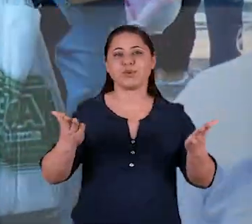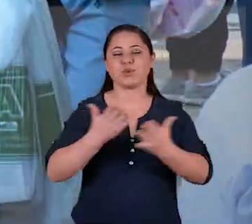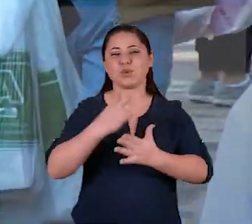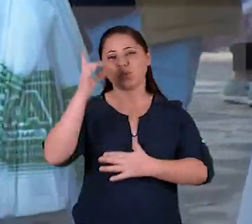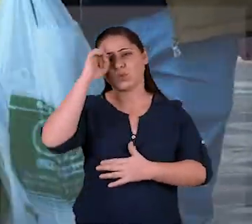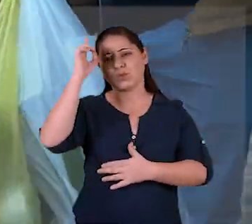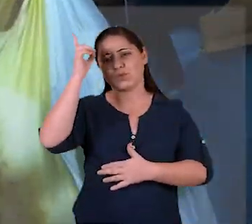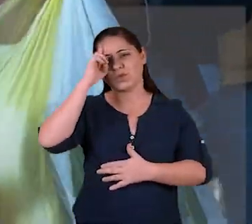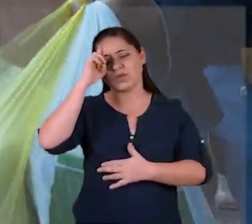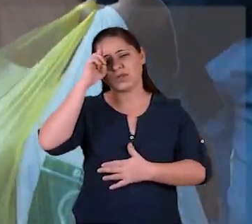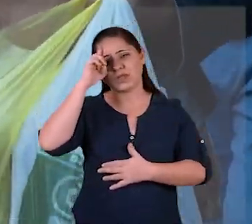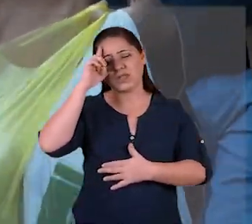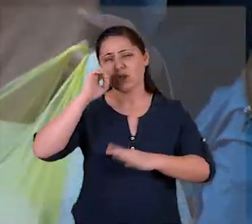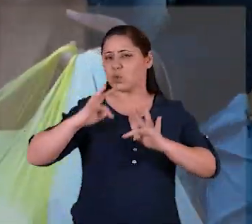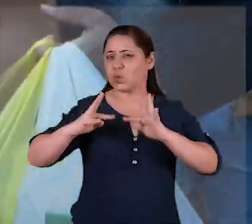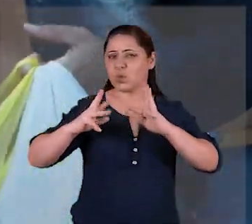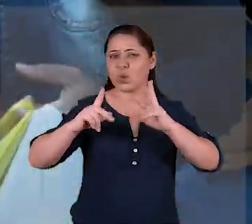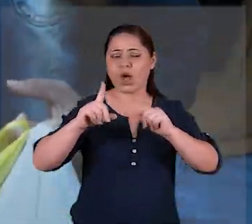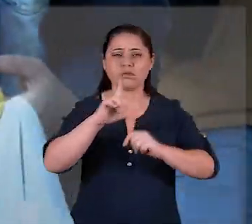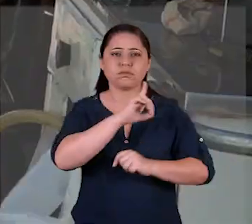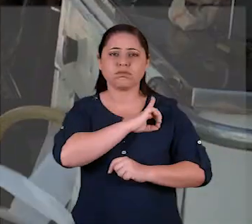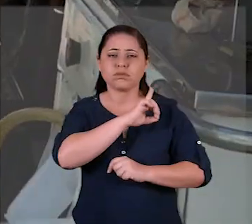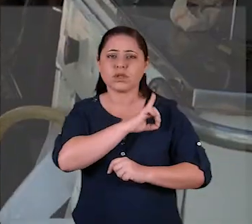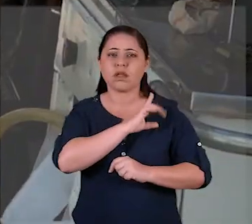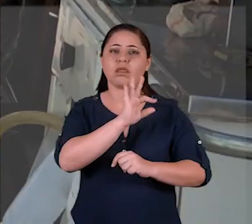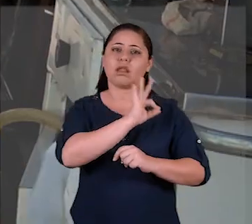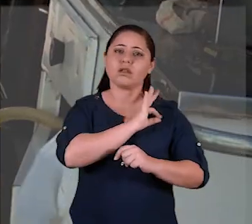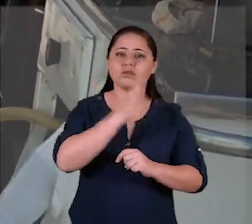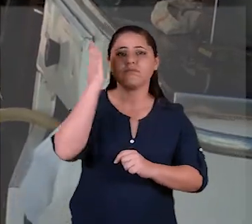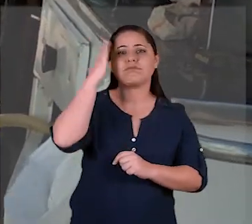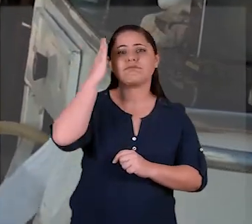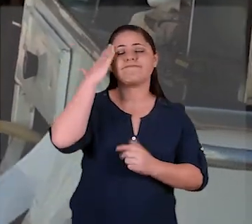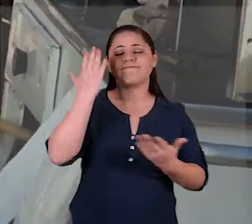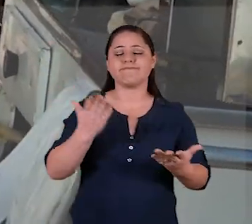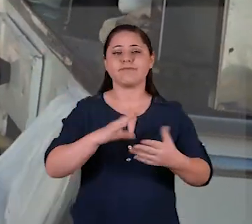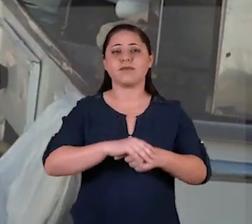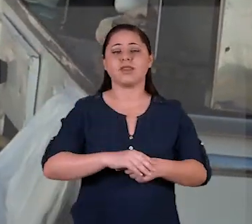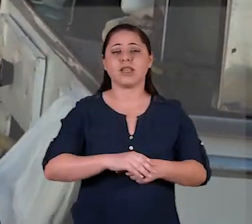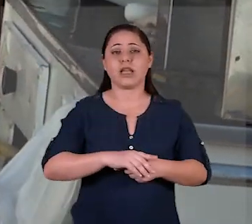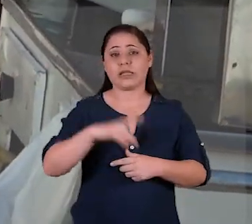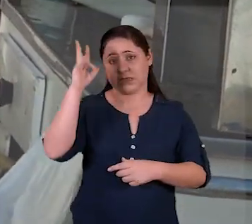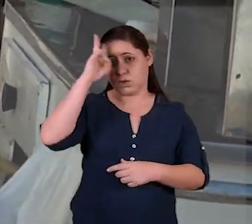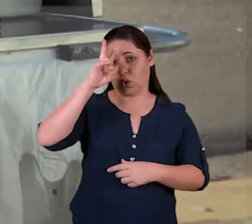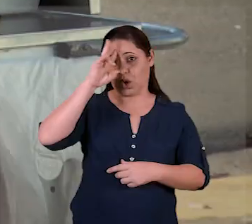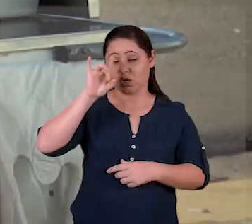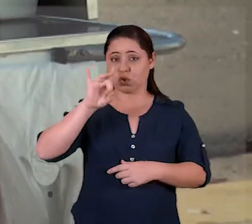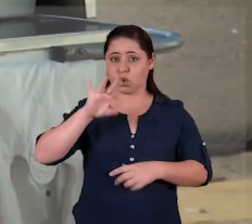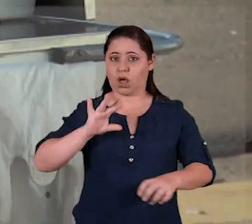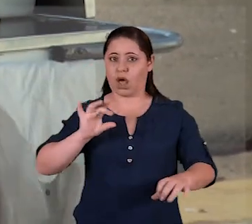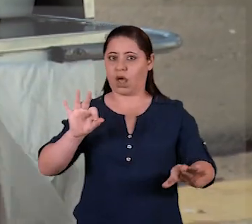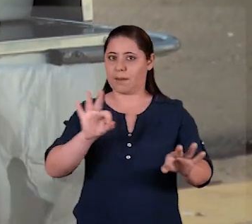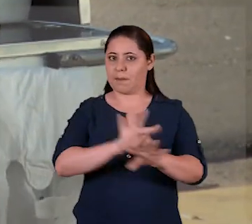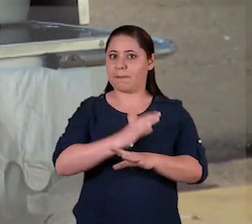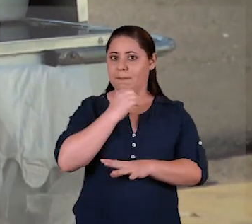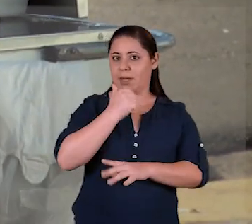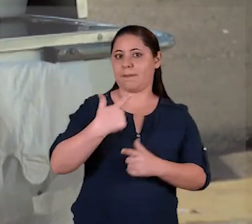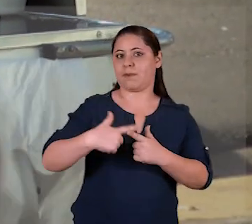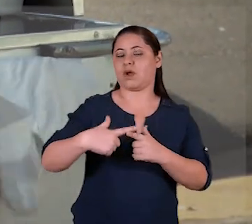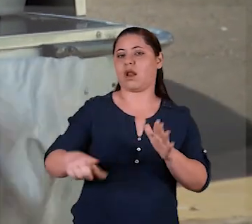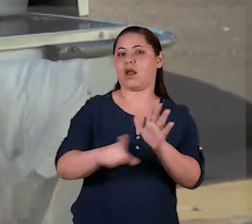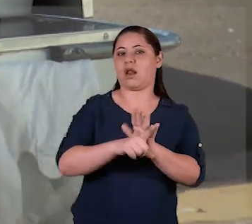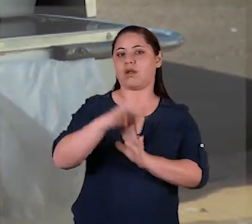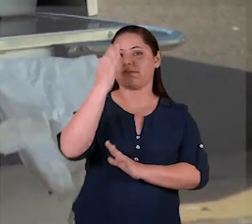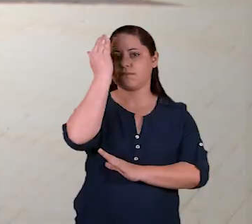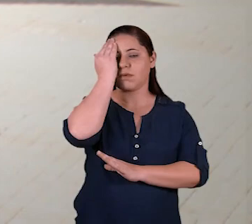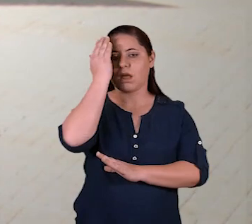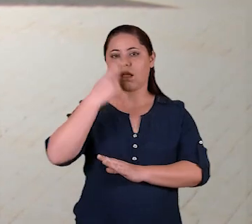e que chegam ao conhecimento das autoridades. De acordo com ela, essa história só terminou bem graças à Lei Maria